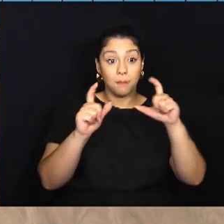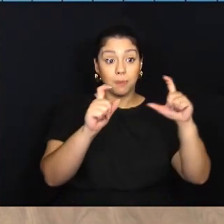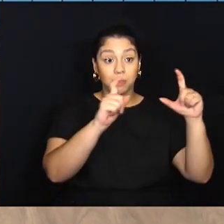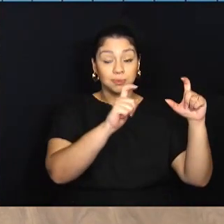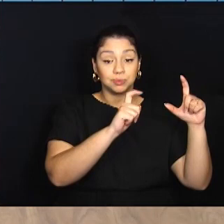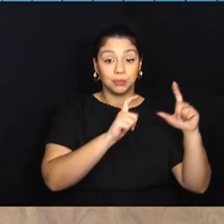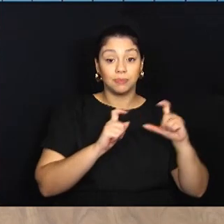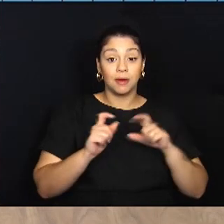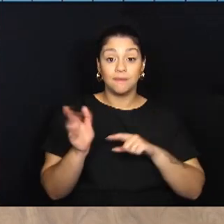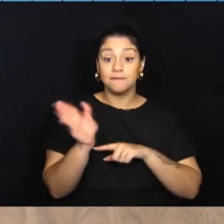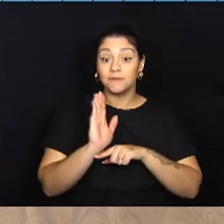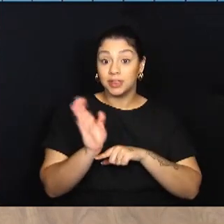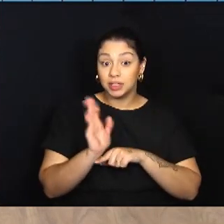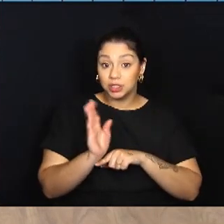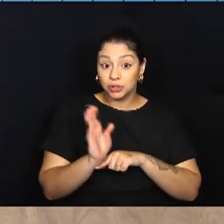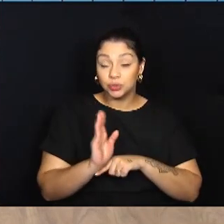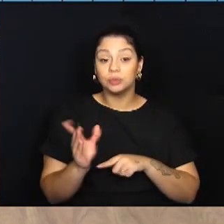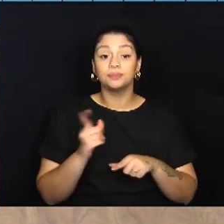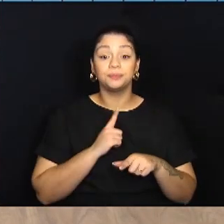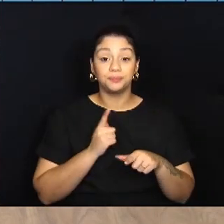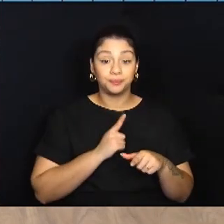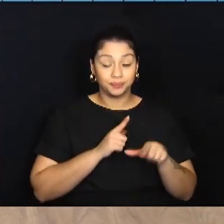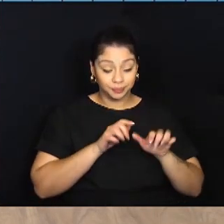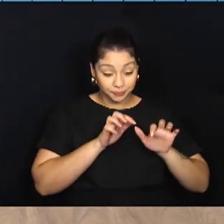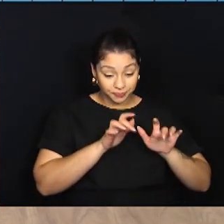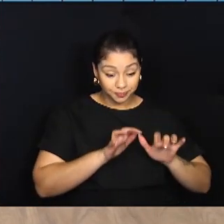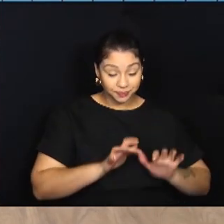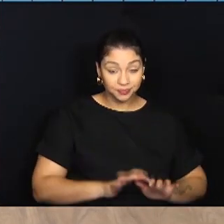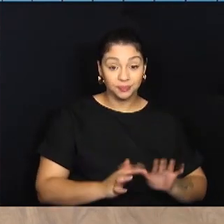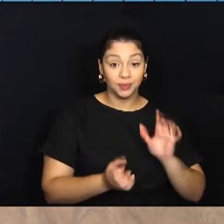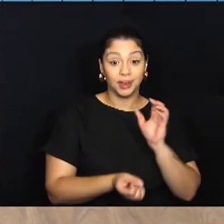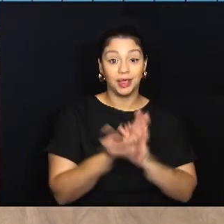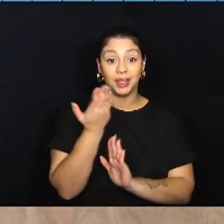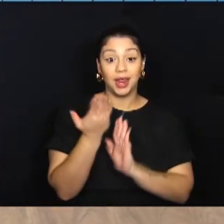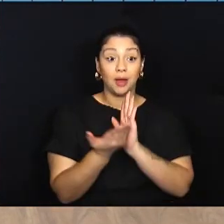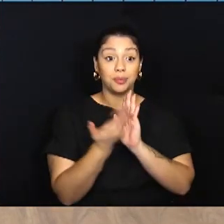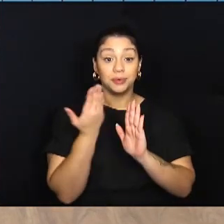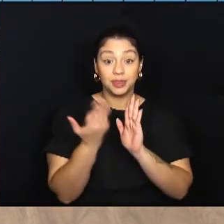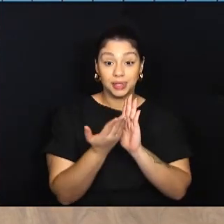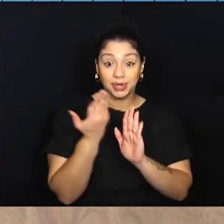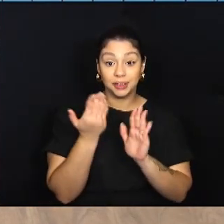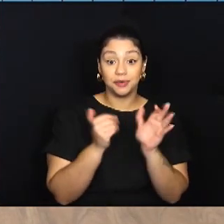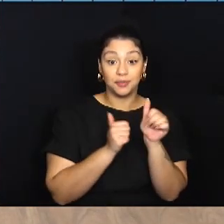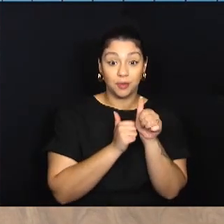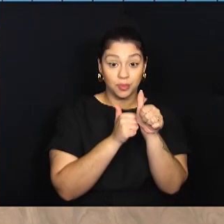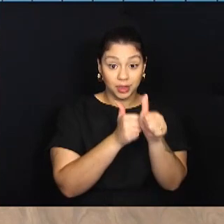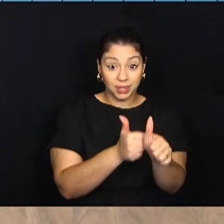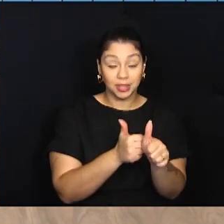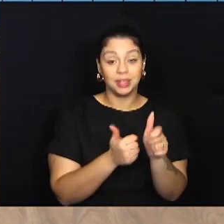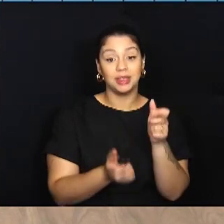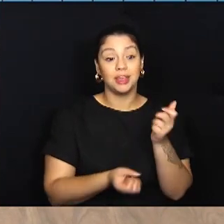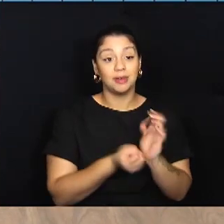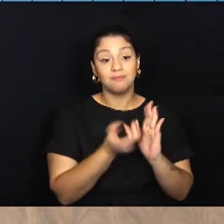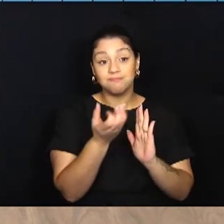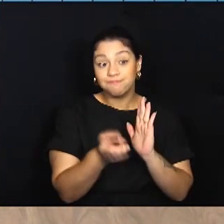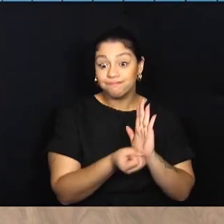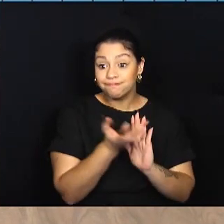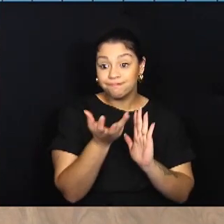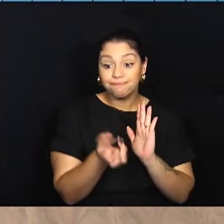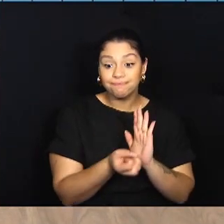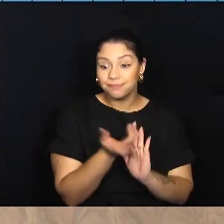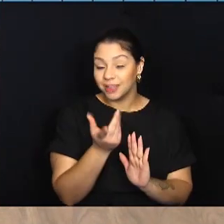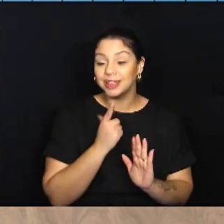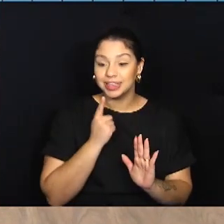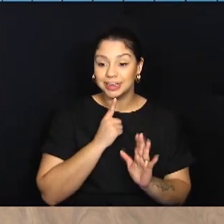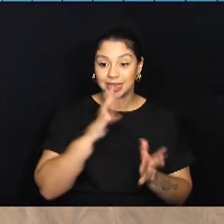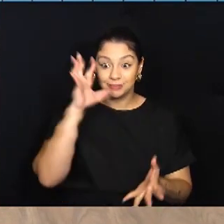fazendo vídeo, vocês estão escrevendo, isso vai virar um livro depois, um guia, crônicas. Vocês estão